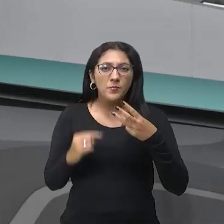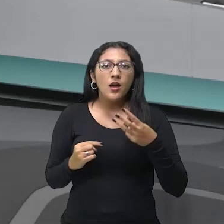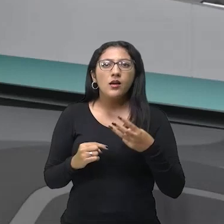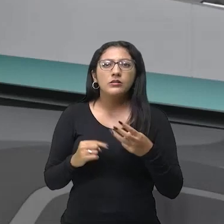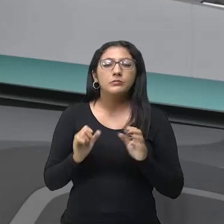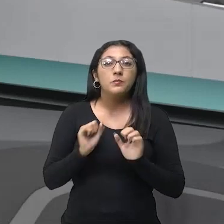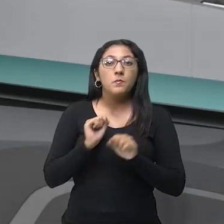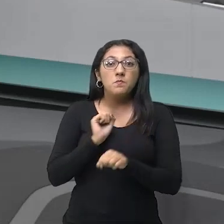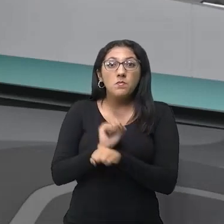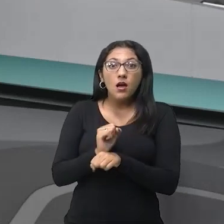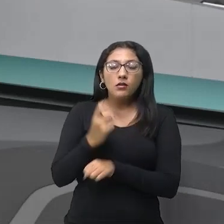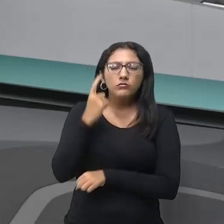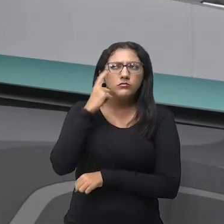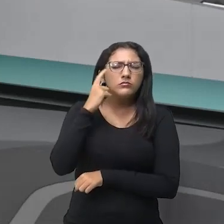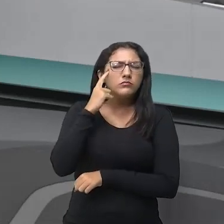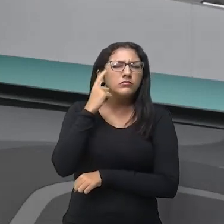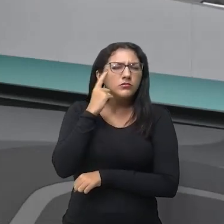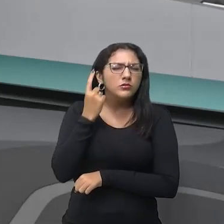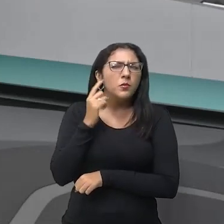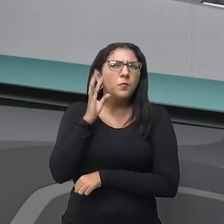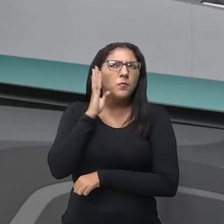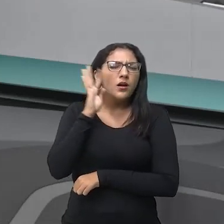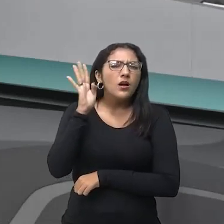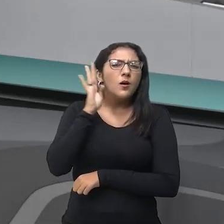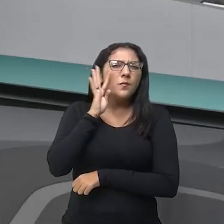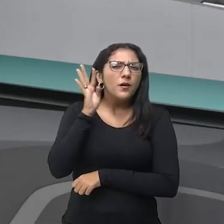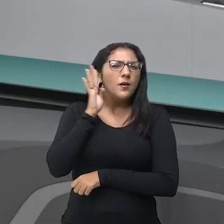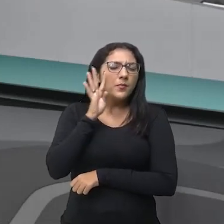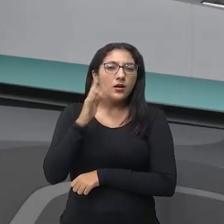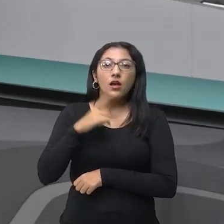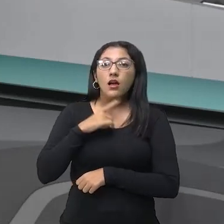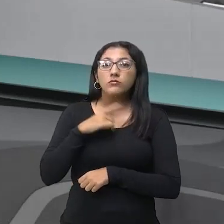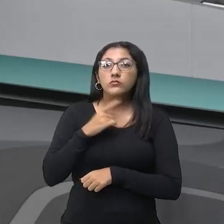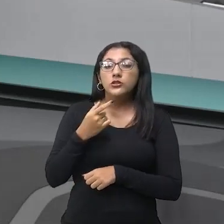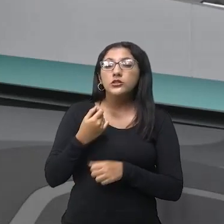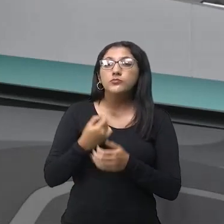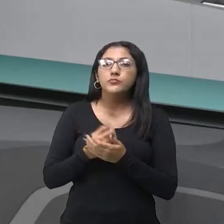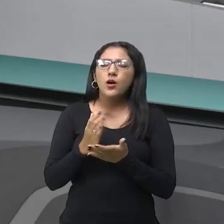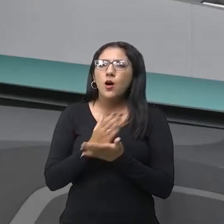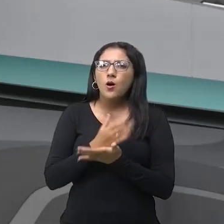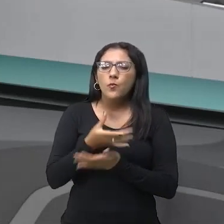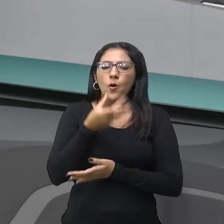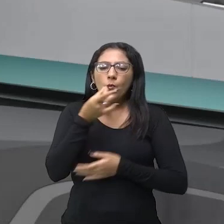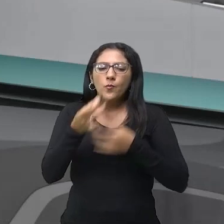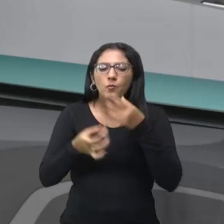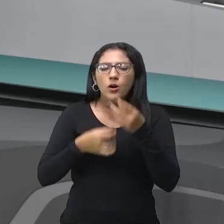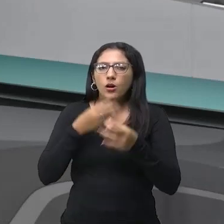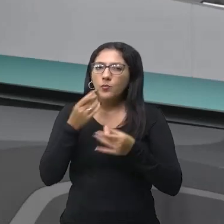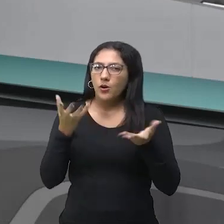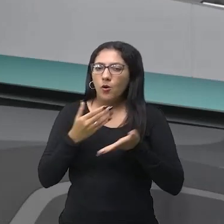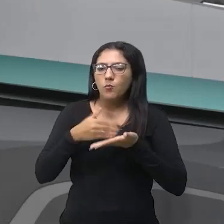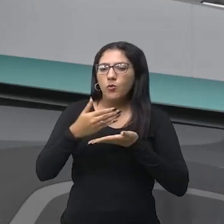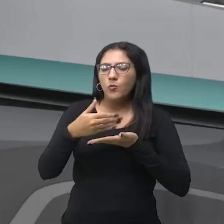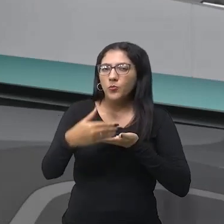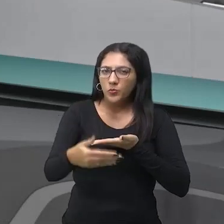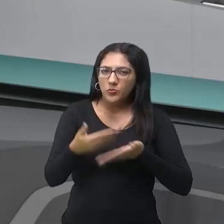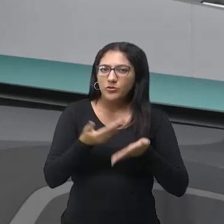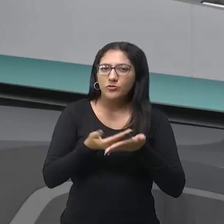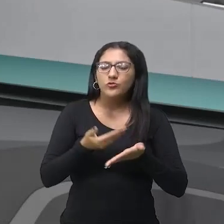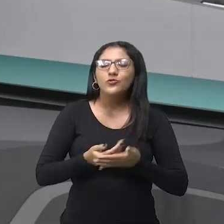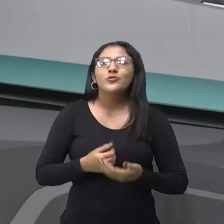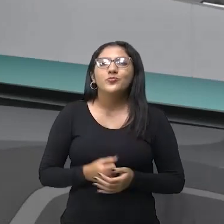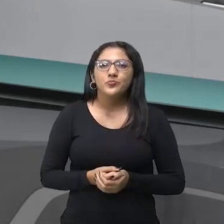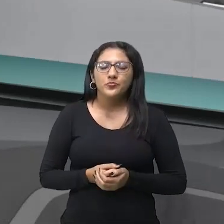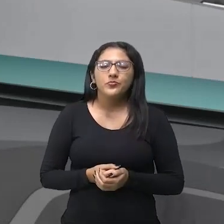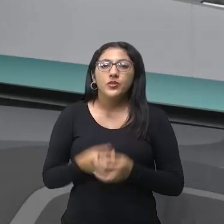nossa cabeça e serão comentadas e respondidas por nós ao longo da nossa aula, tá bom, gente?